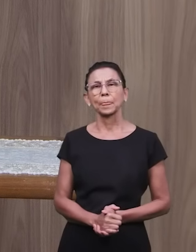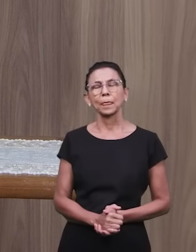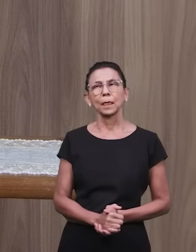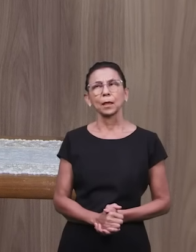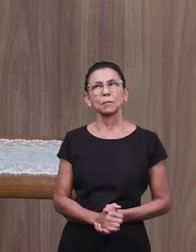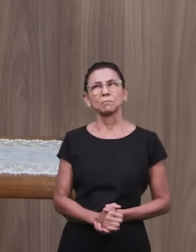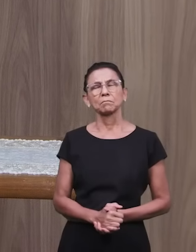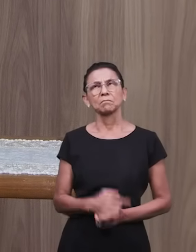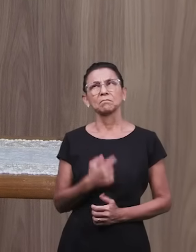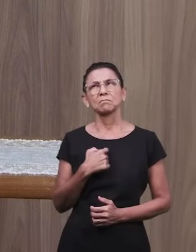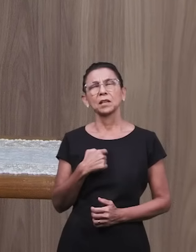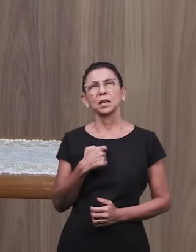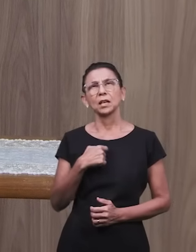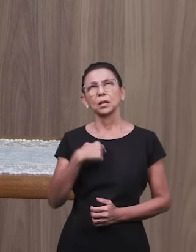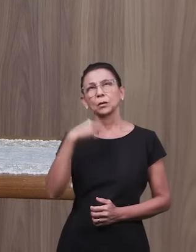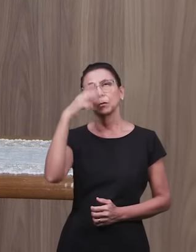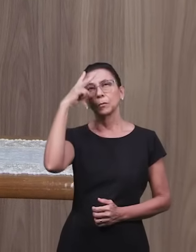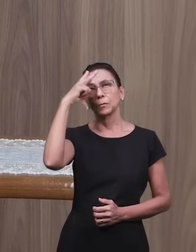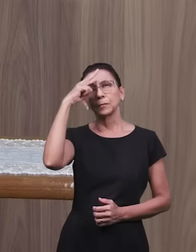há cerca de